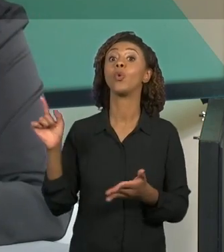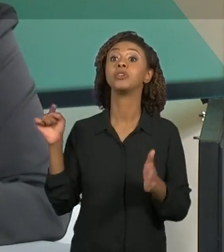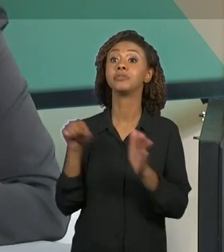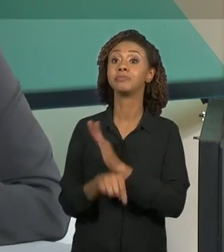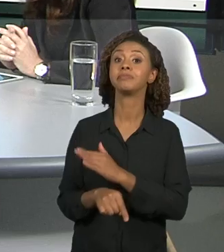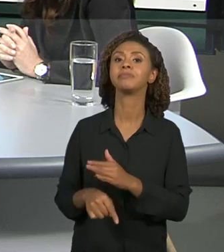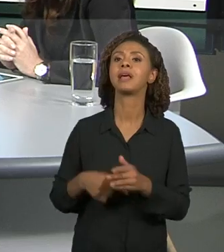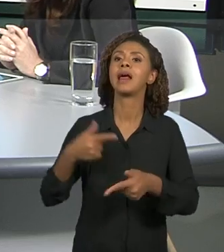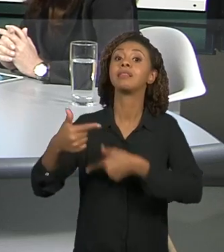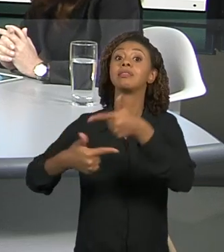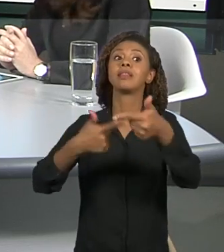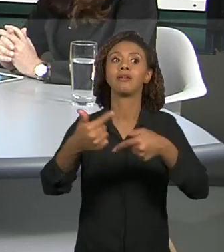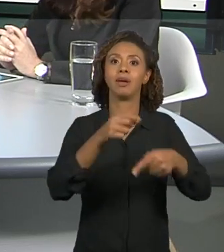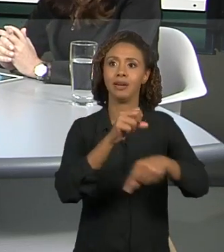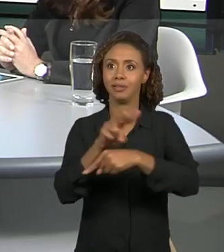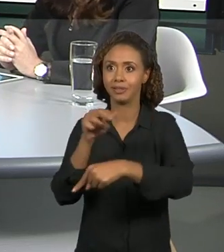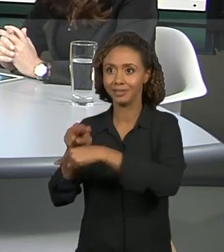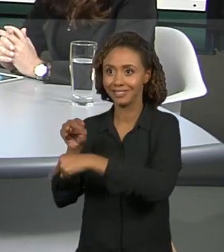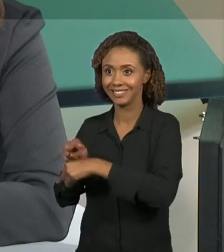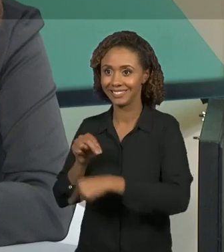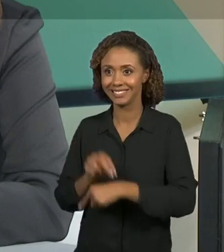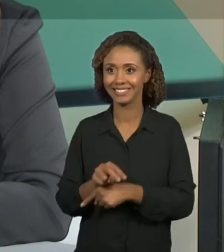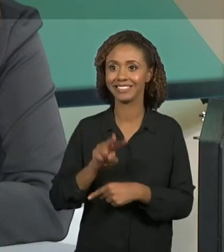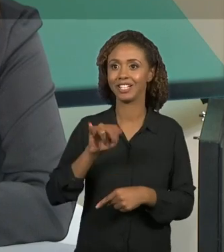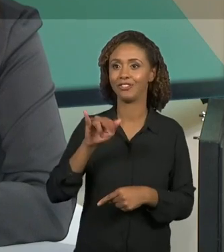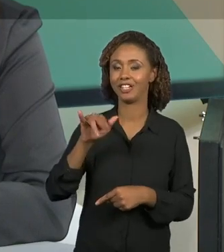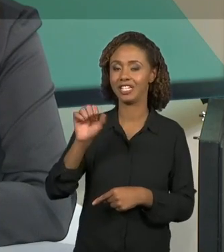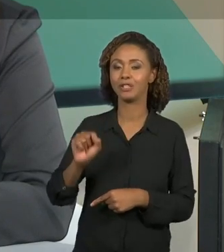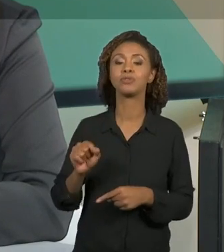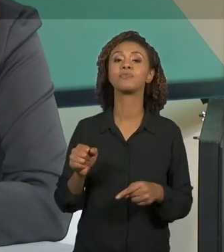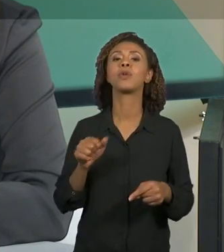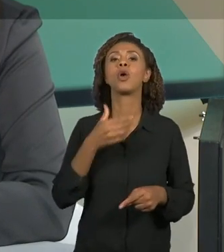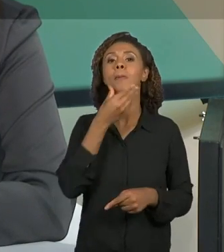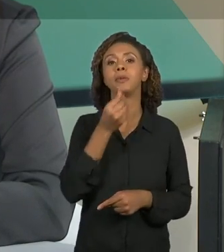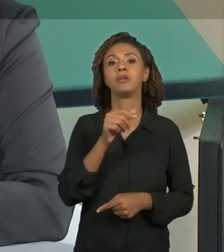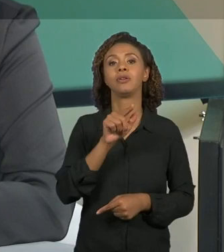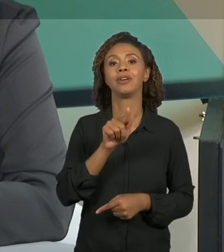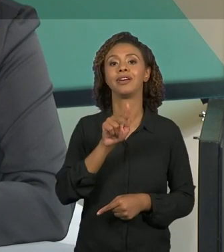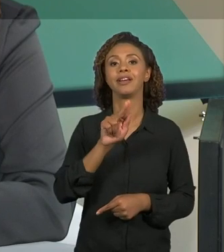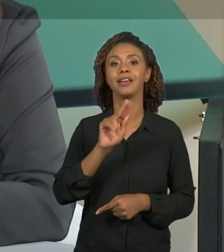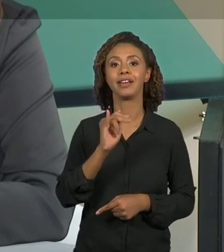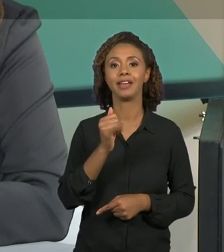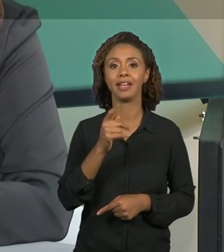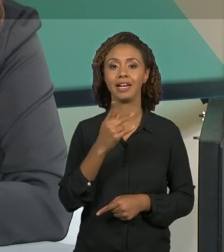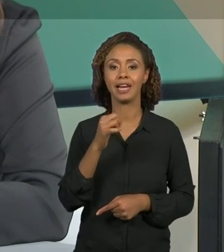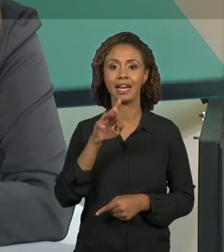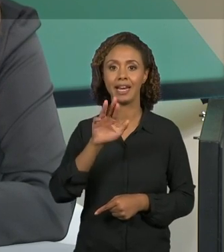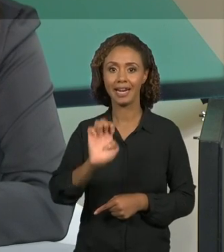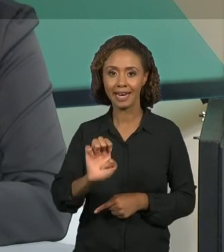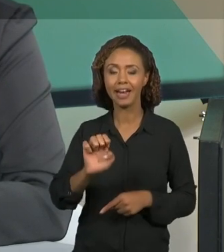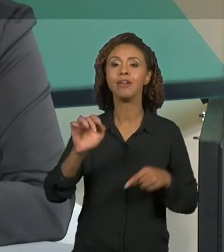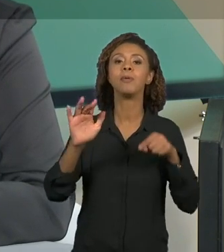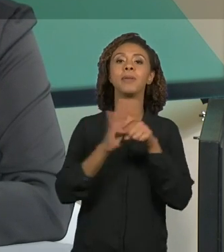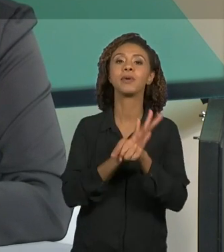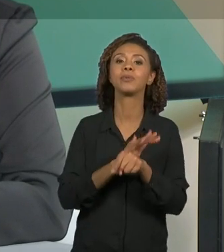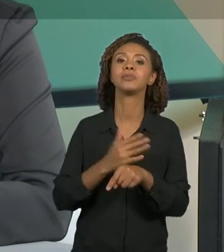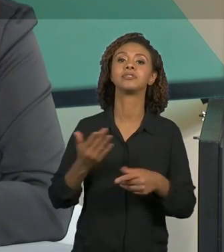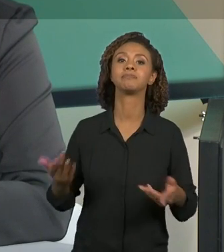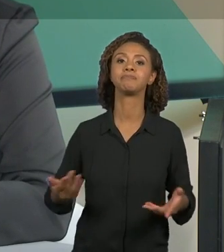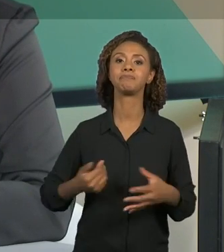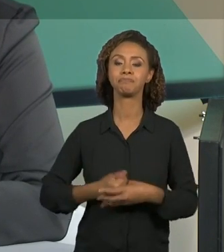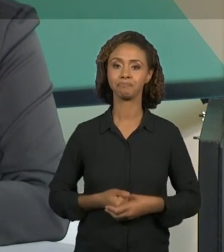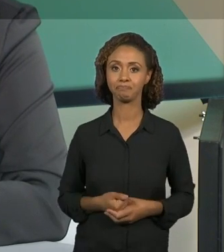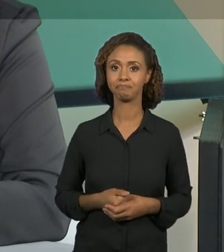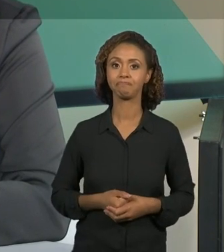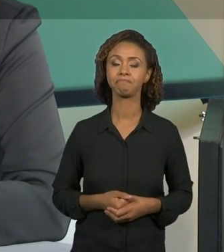tá me falando de mercado de trabalho aqui tá então a gente tem o guilherme dota guilherme vamos lá com vinícius nesse momento então guilherme